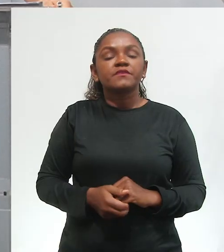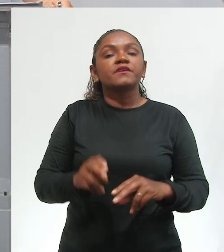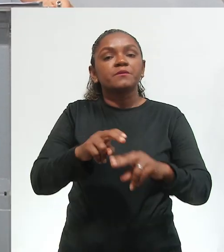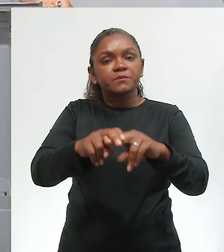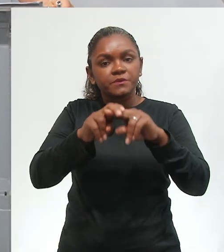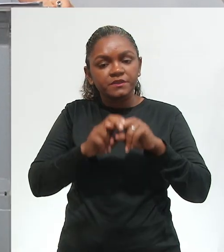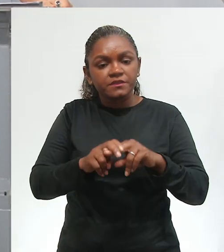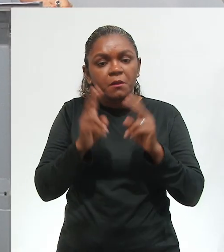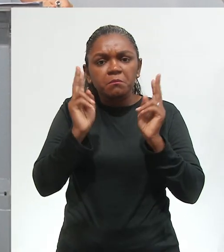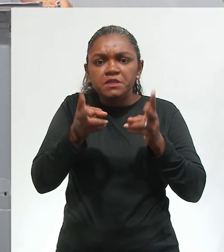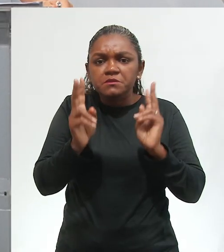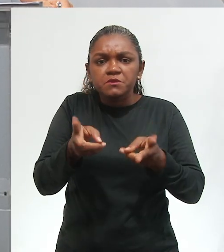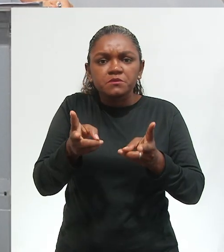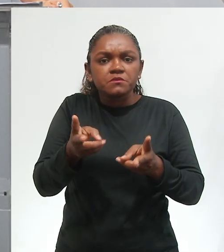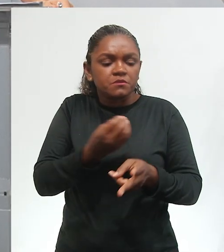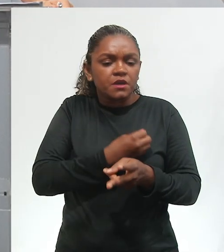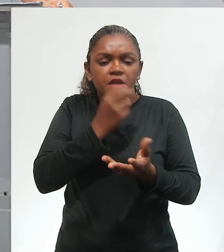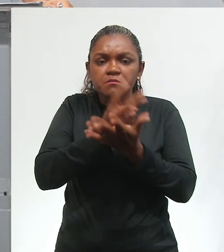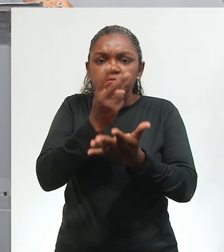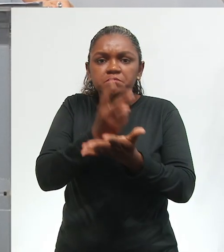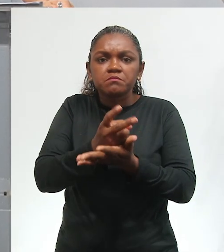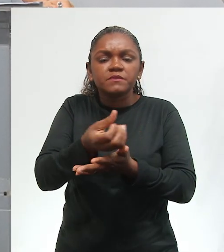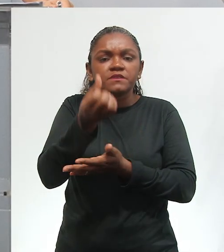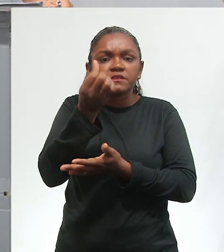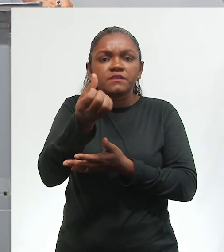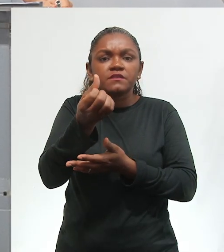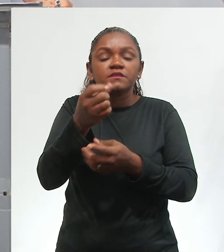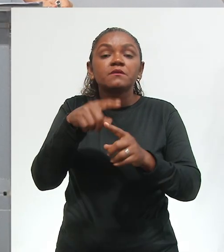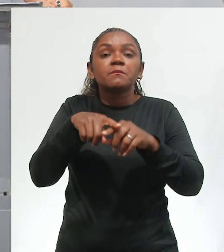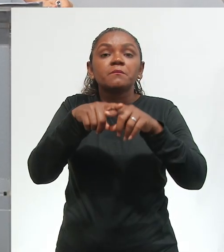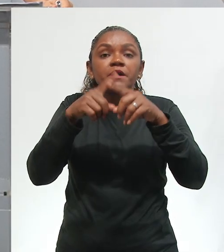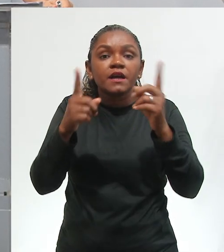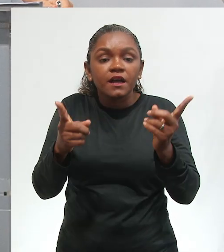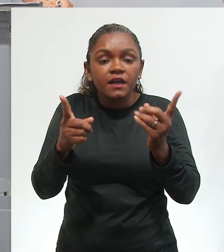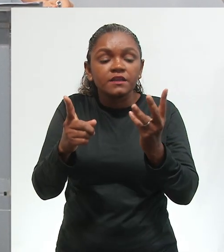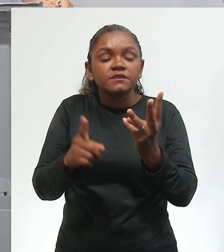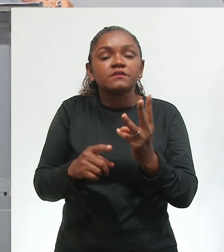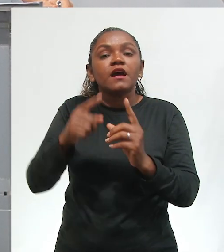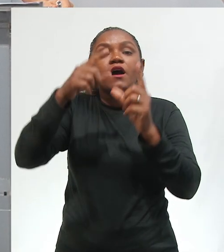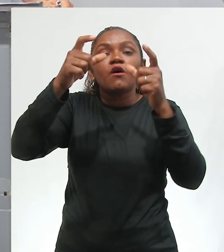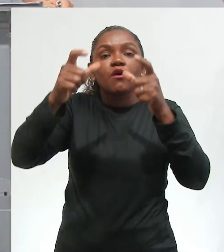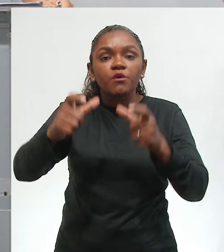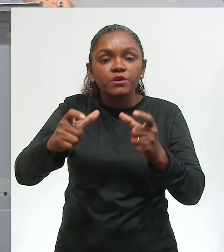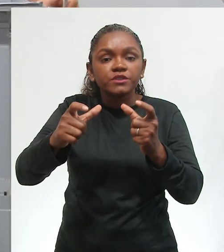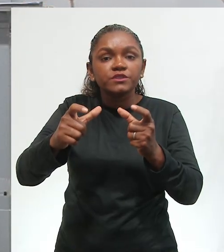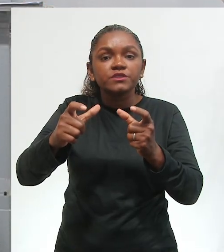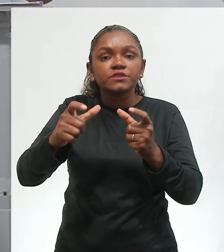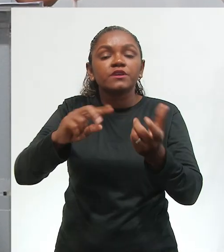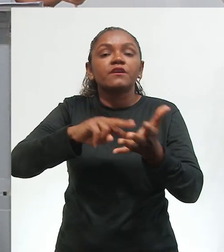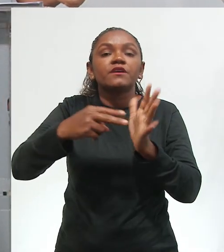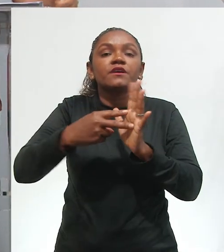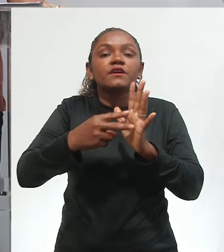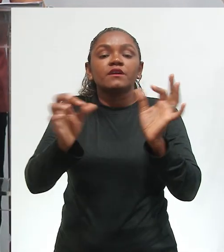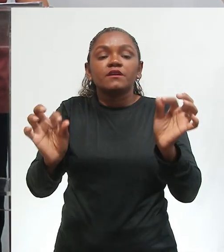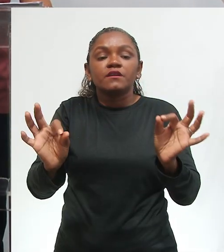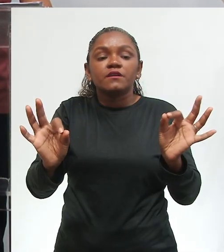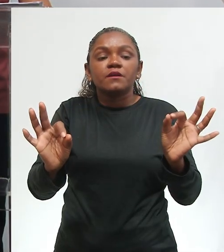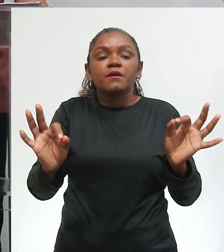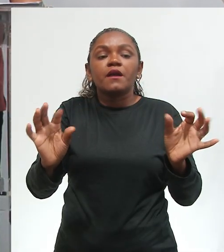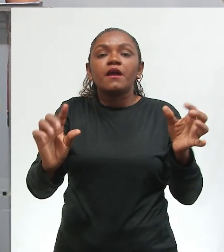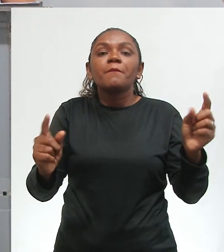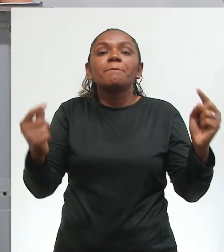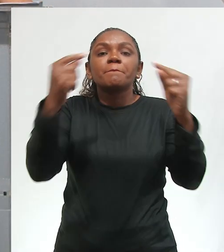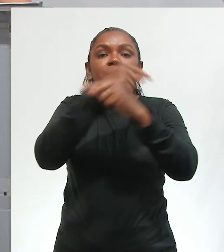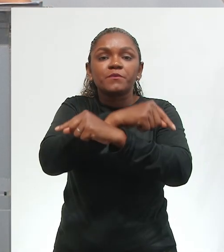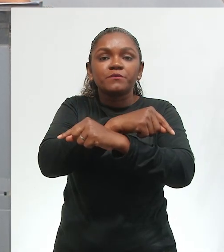é exatamente o mesmo, é o 6. Mas a posição que ele ocupa muda todo o contexto desse